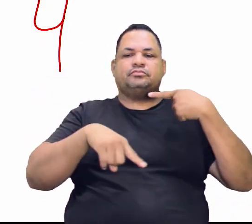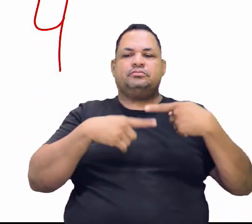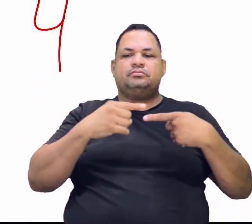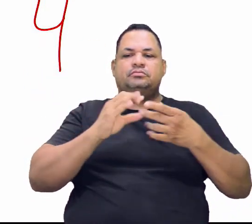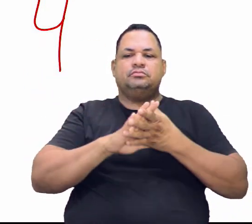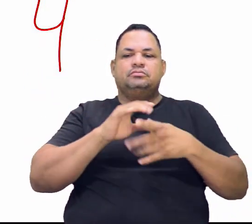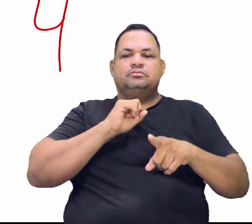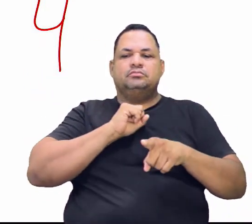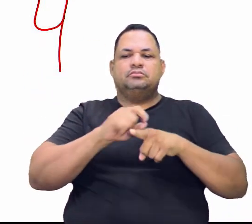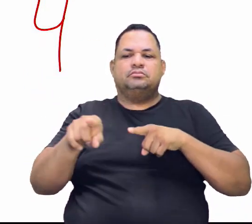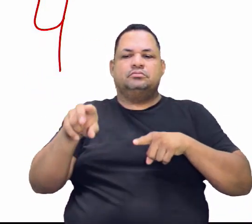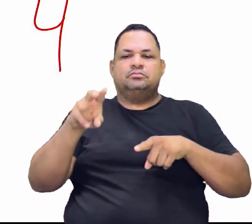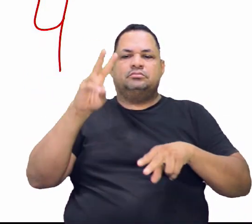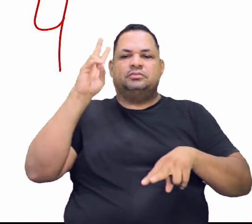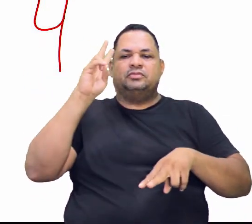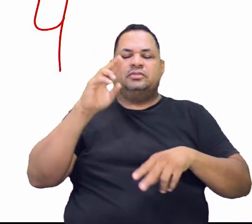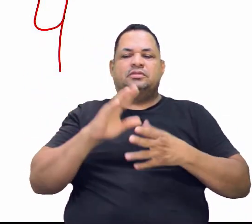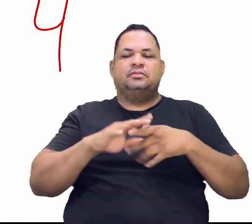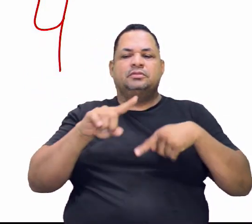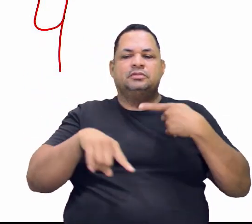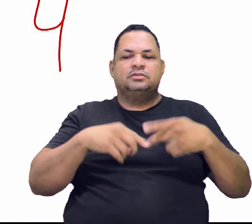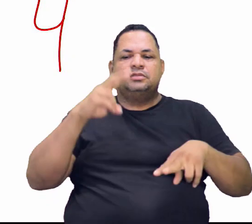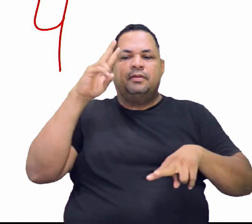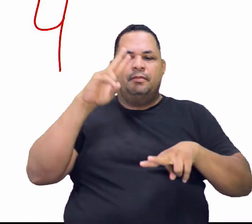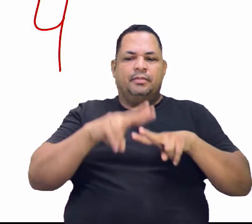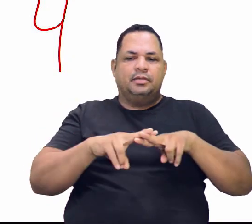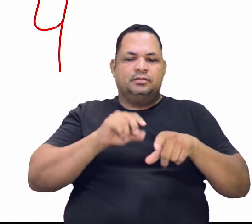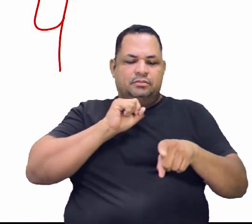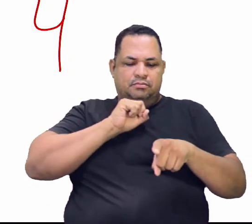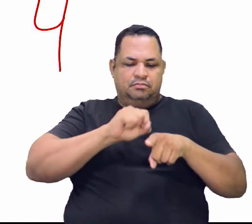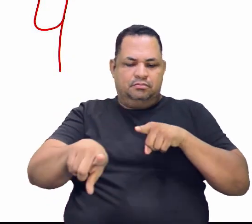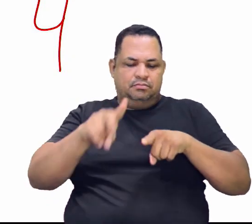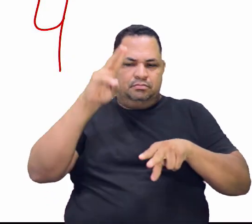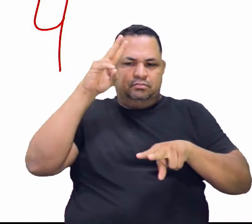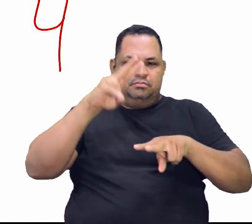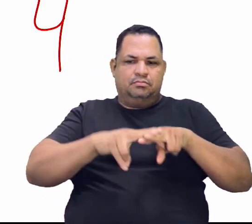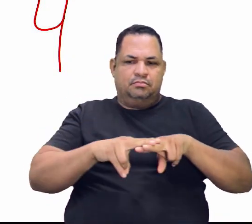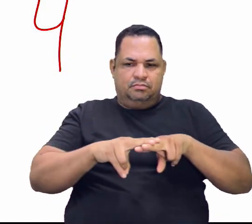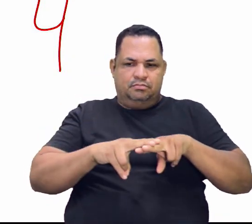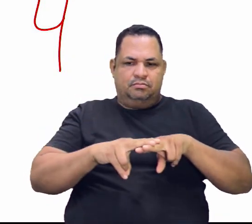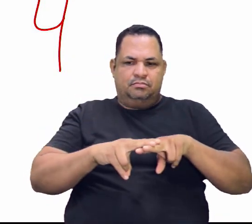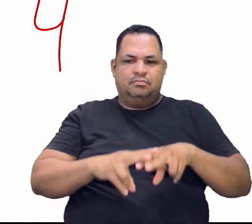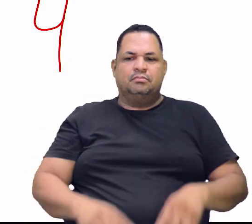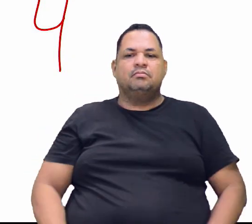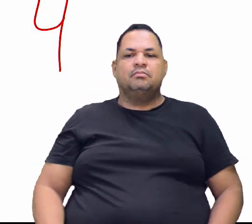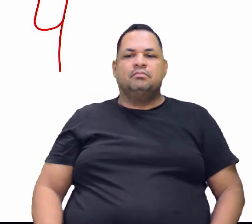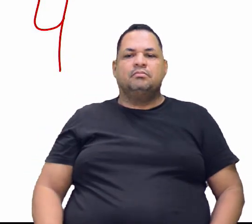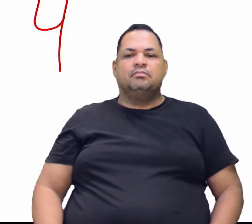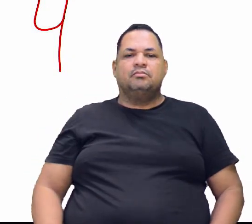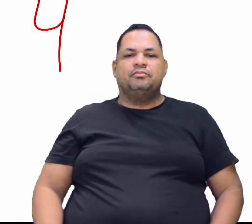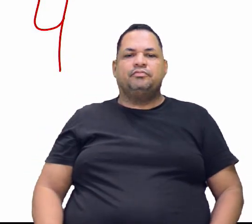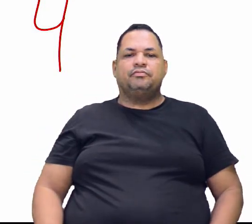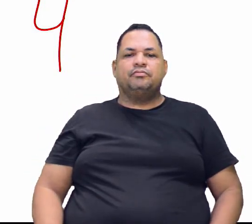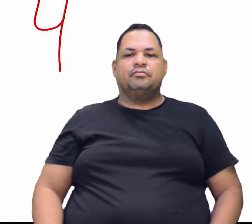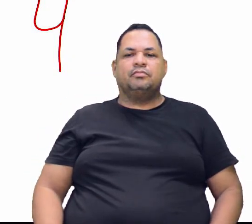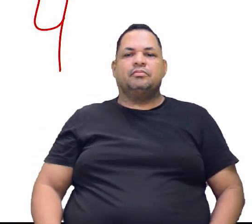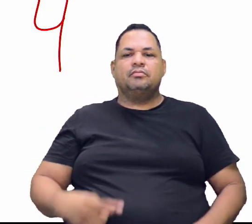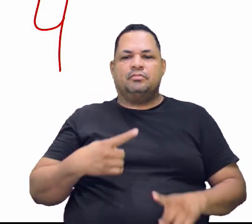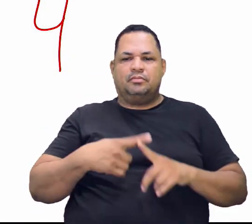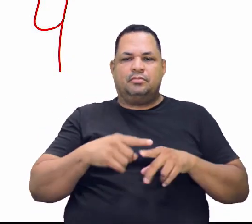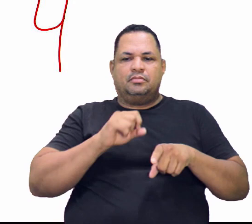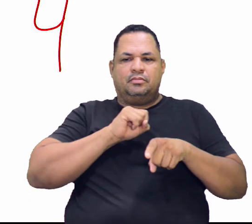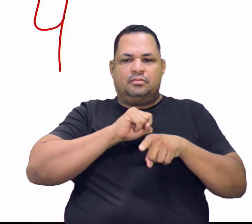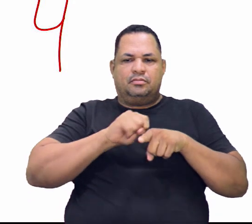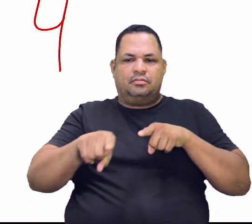da deserção, ele vai ser preso. Como é que é, Sâmio? Isso, vai pegar cadeia. Por que pega